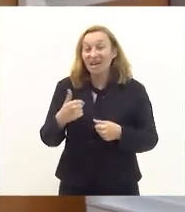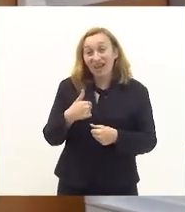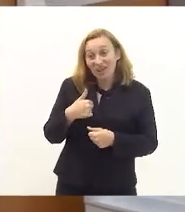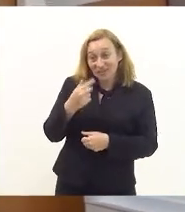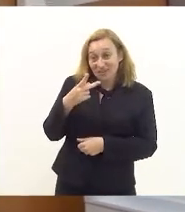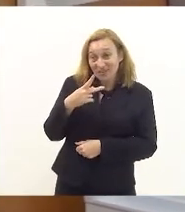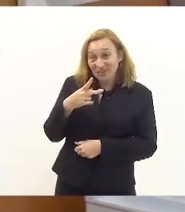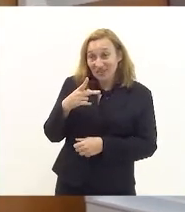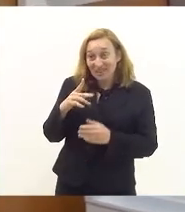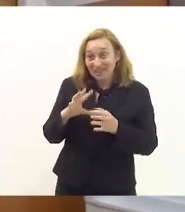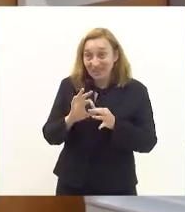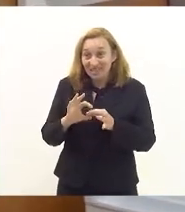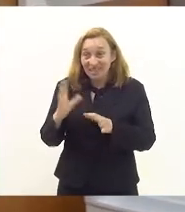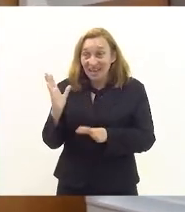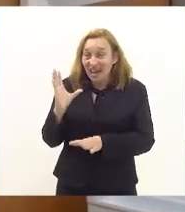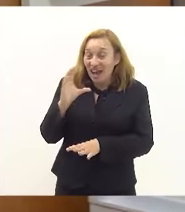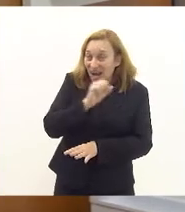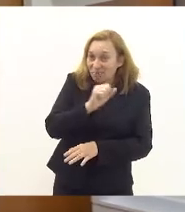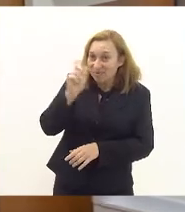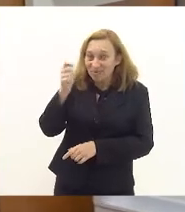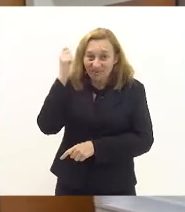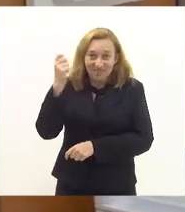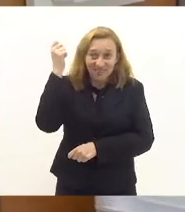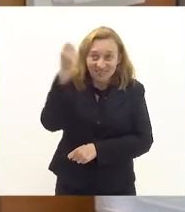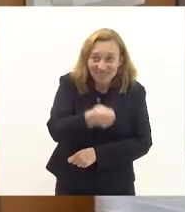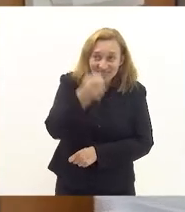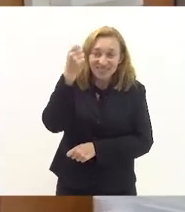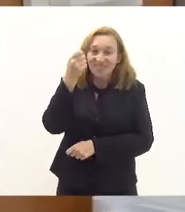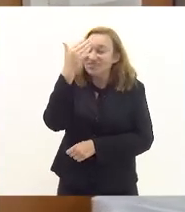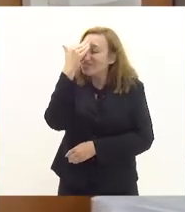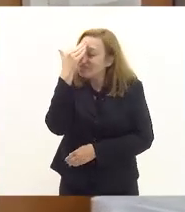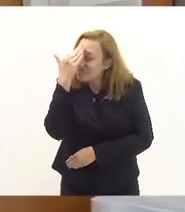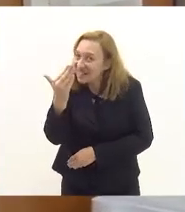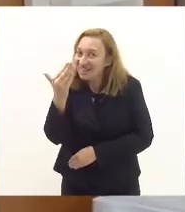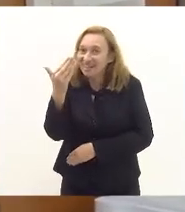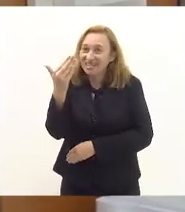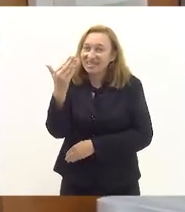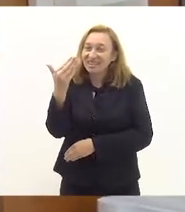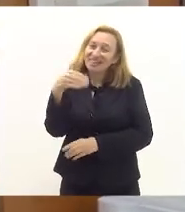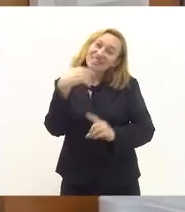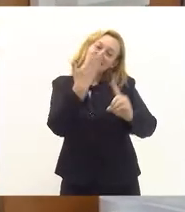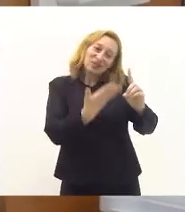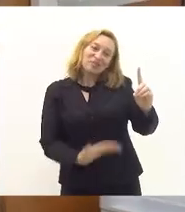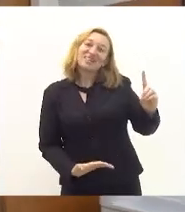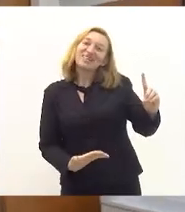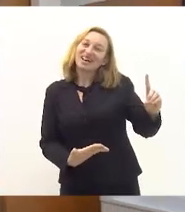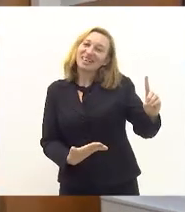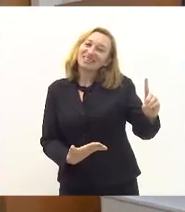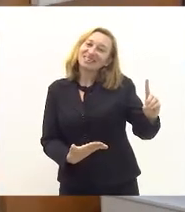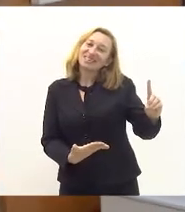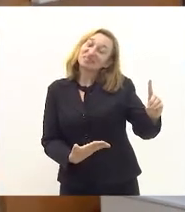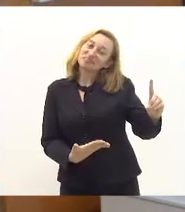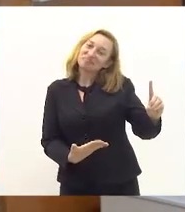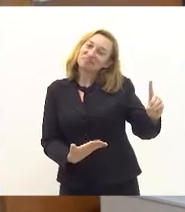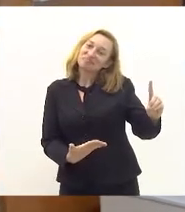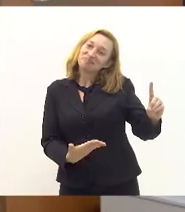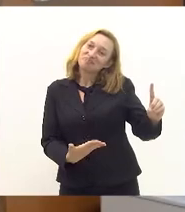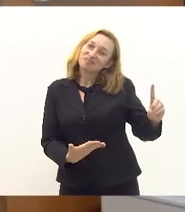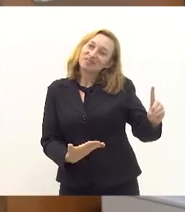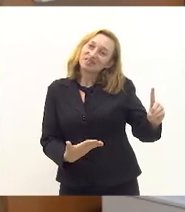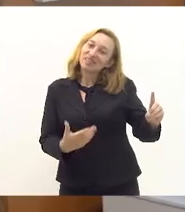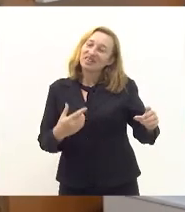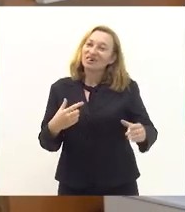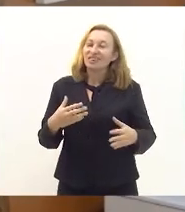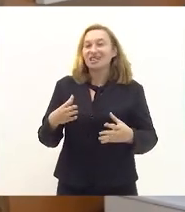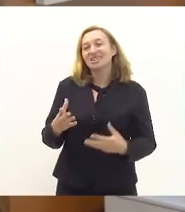aqui, direto do Rio Grande do Sul, para agradecer essa homenagem proposta pela nossa